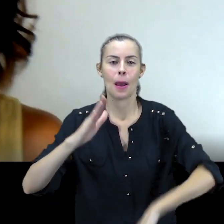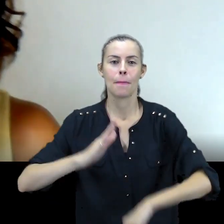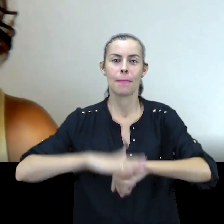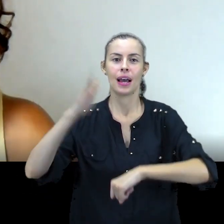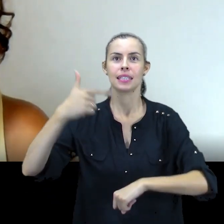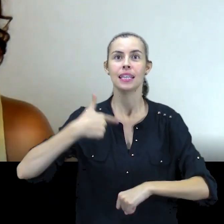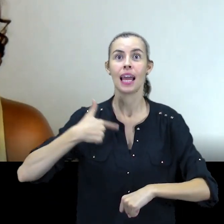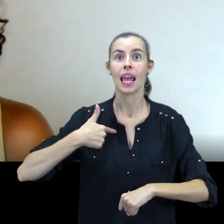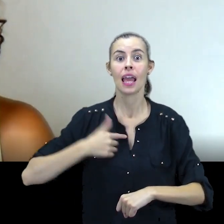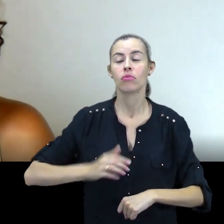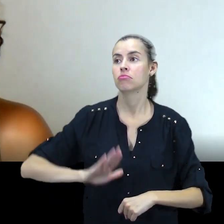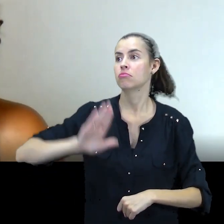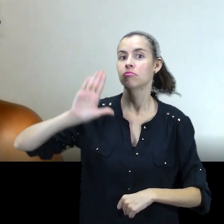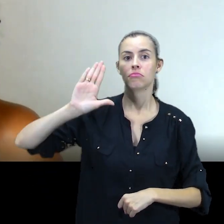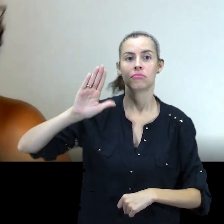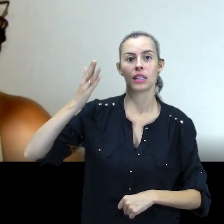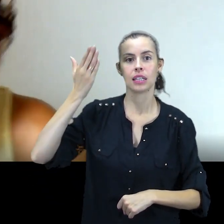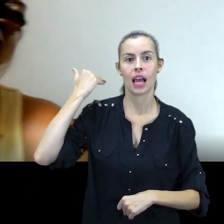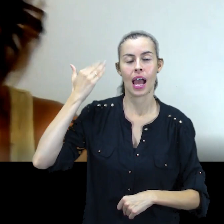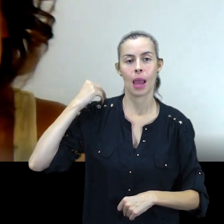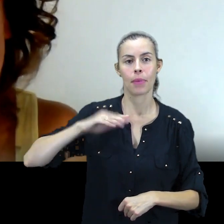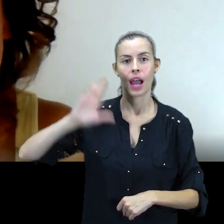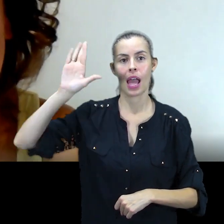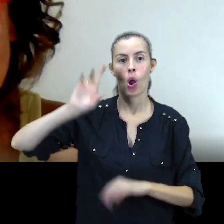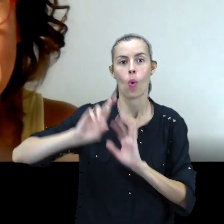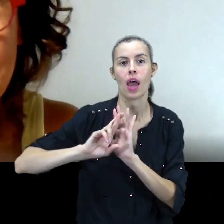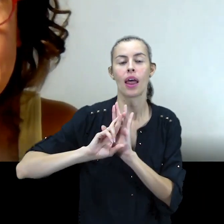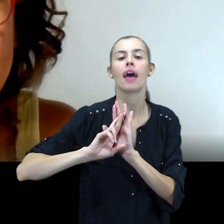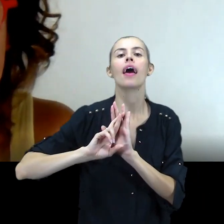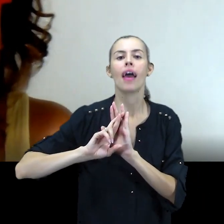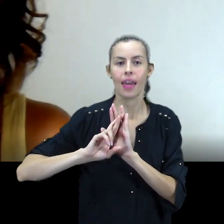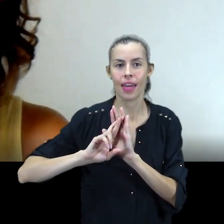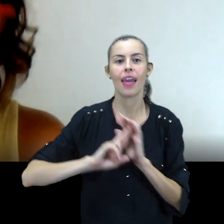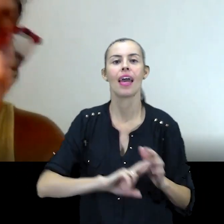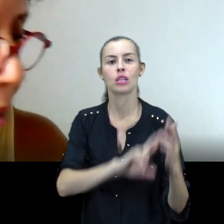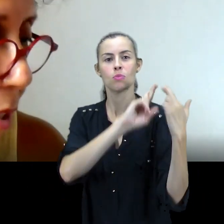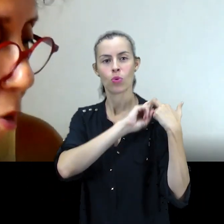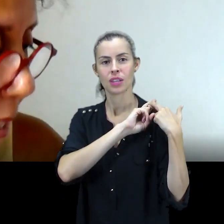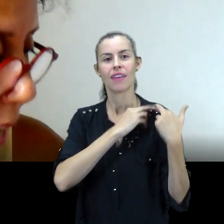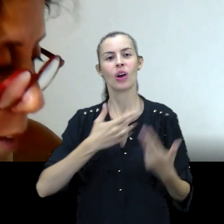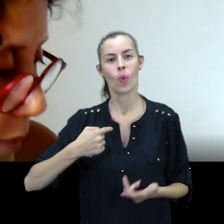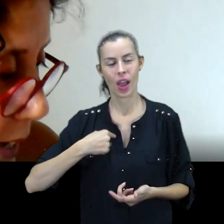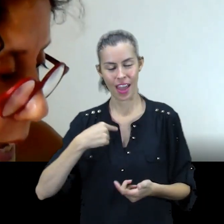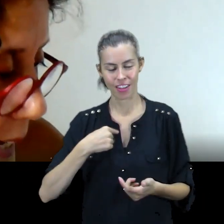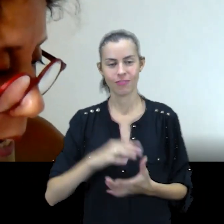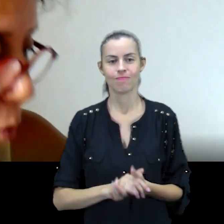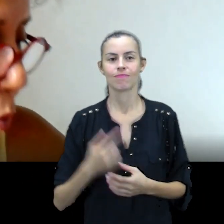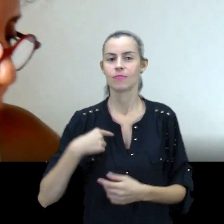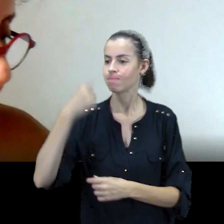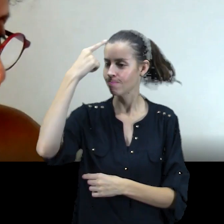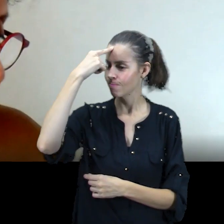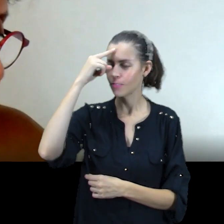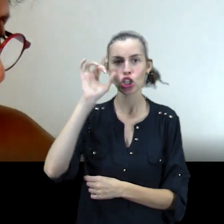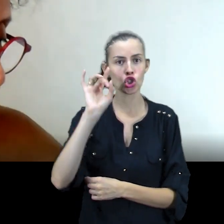curso, mas com outros órgãos da universidade. A gente não consegue fazer sozinho, somente a graduação, né? Então, você comentava que